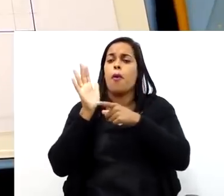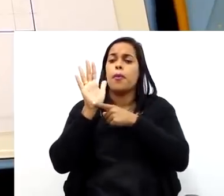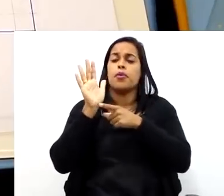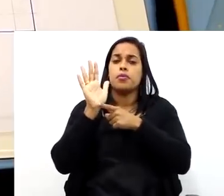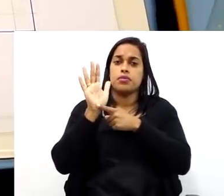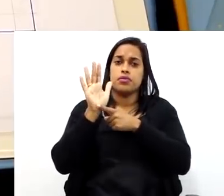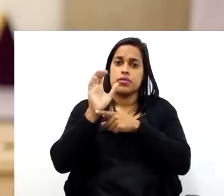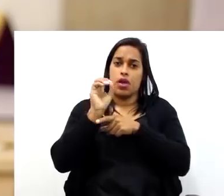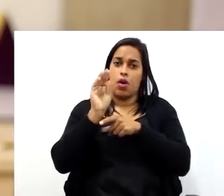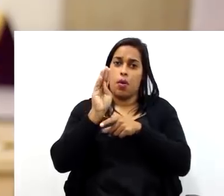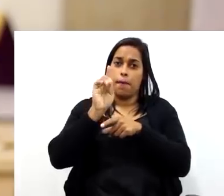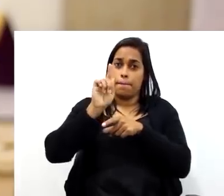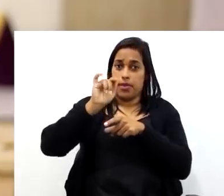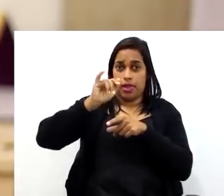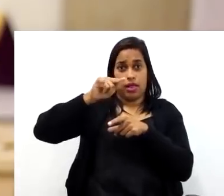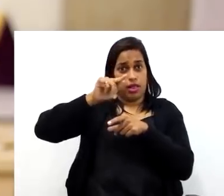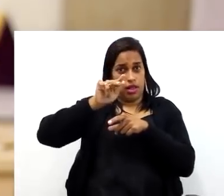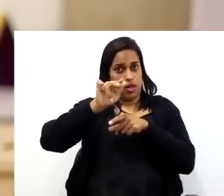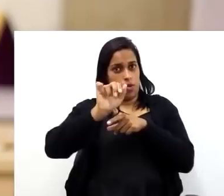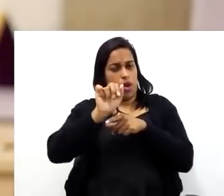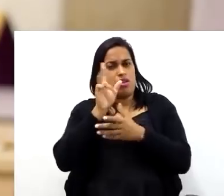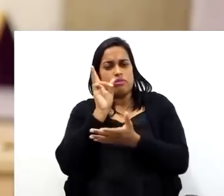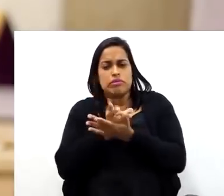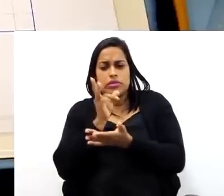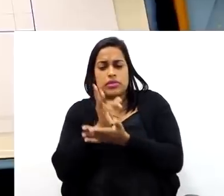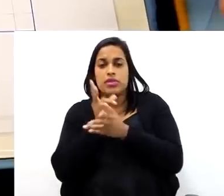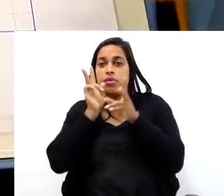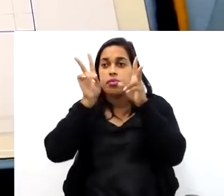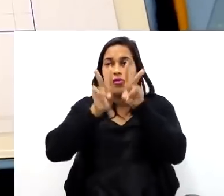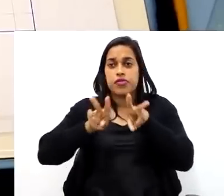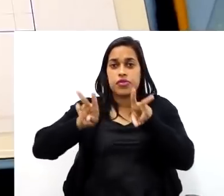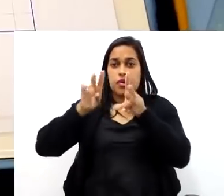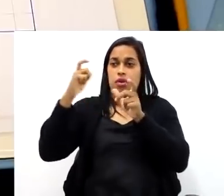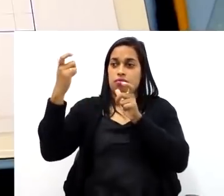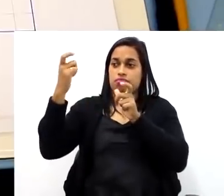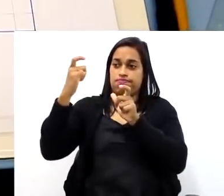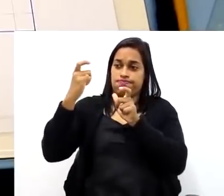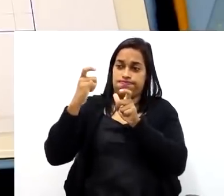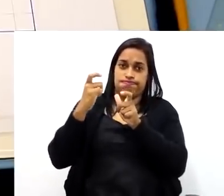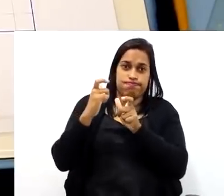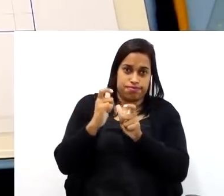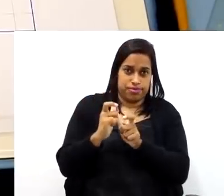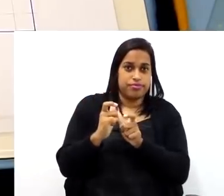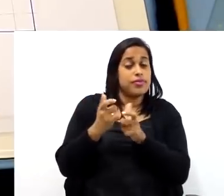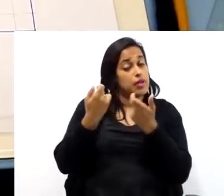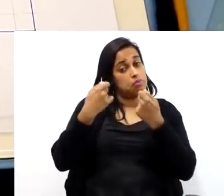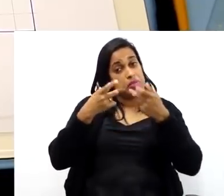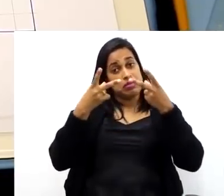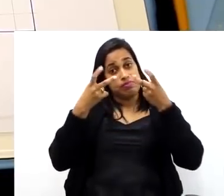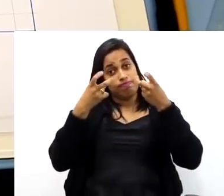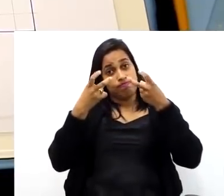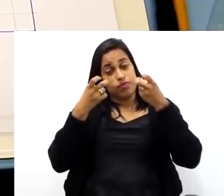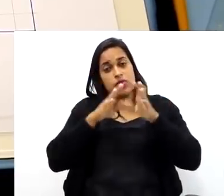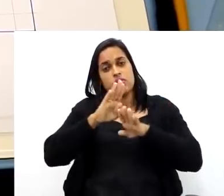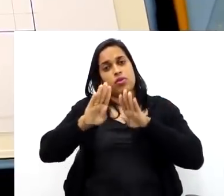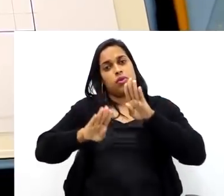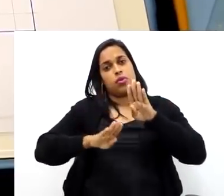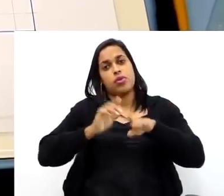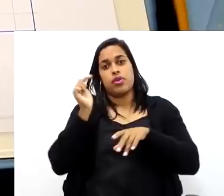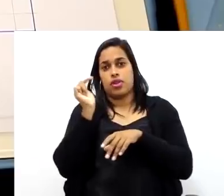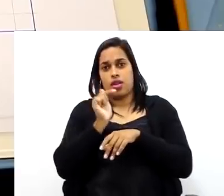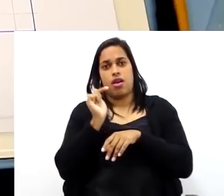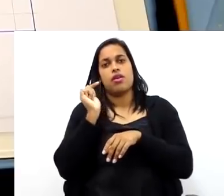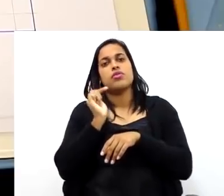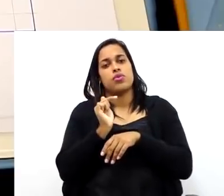Aqui na vista lateral, como ela está oblíqua a mim, ela está sendo visualizada de forma muito reduzida. Então,